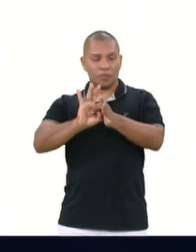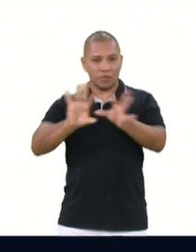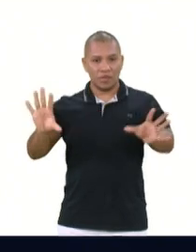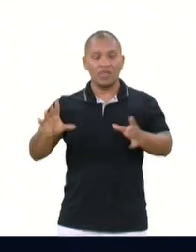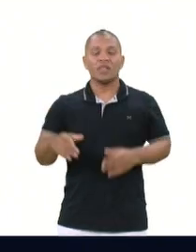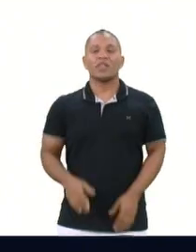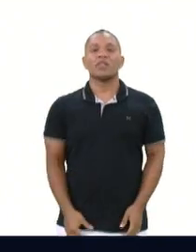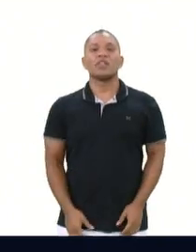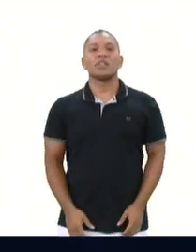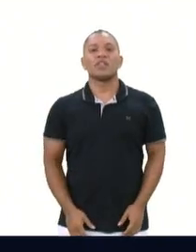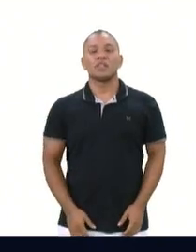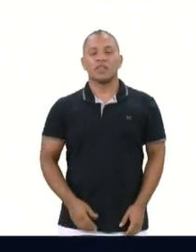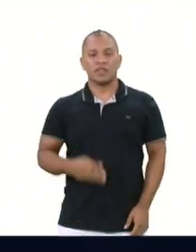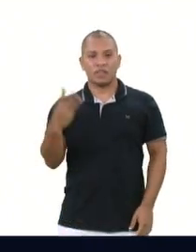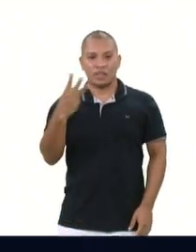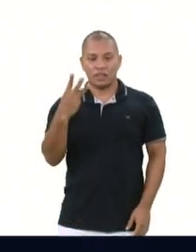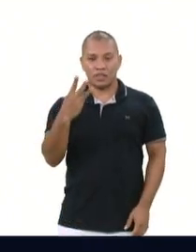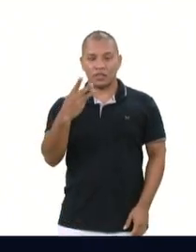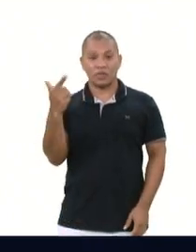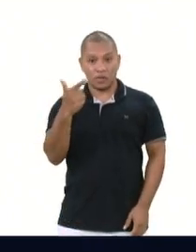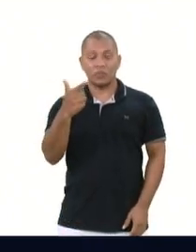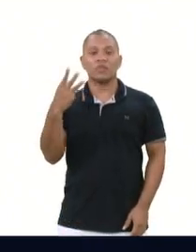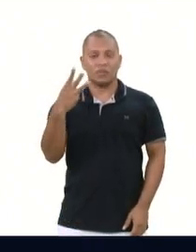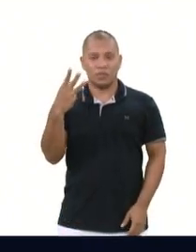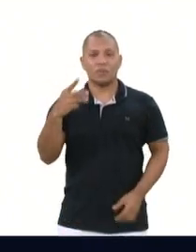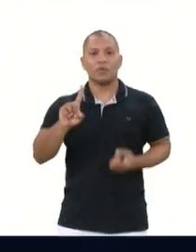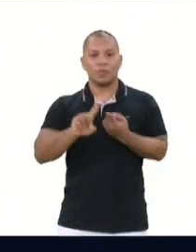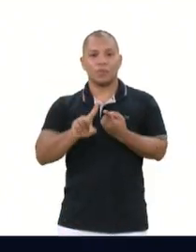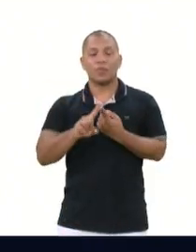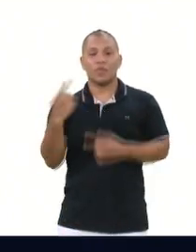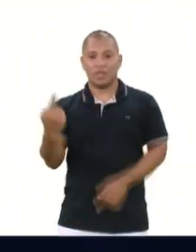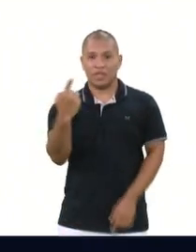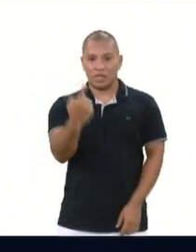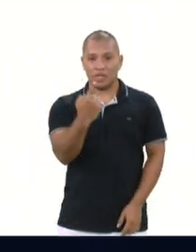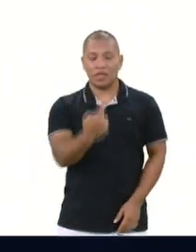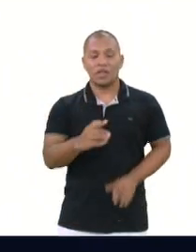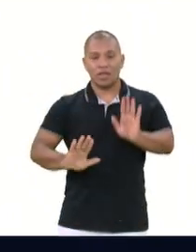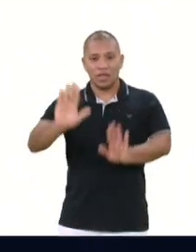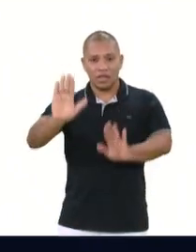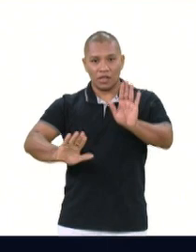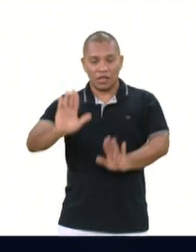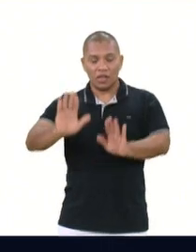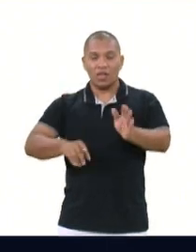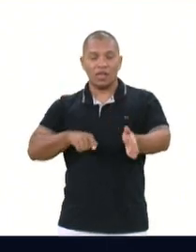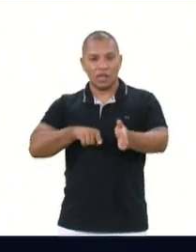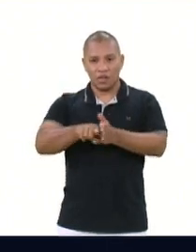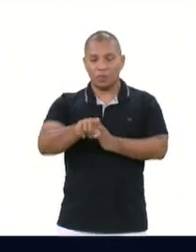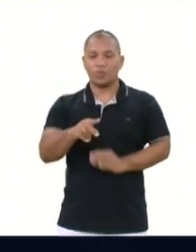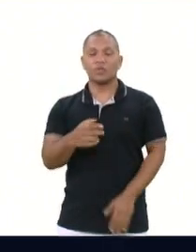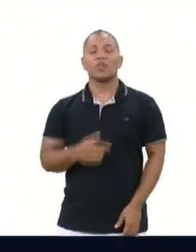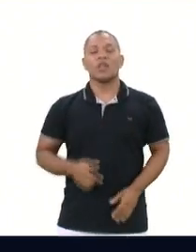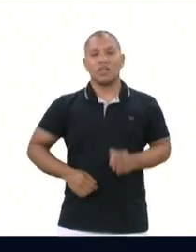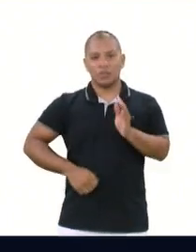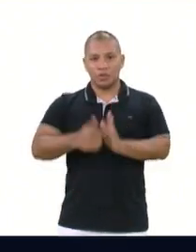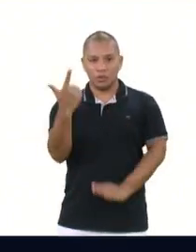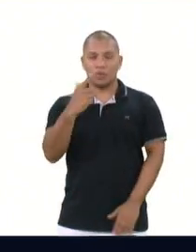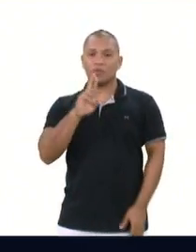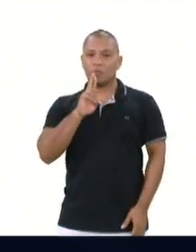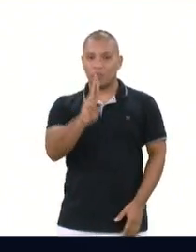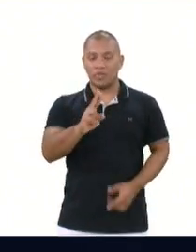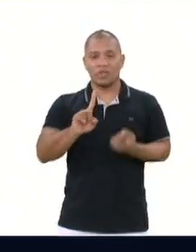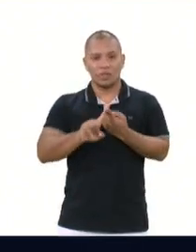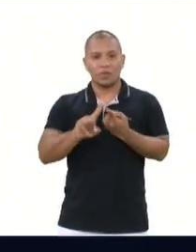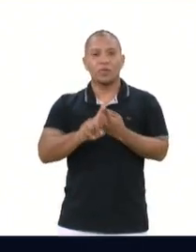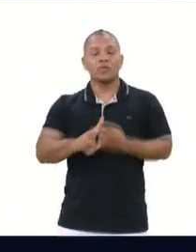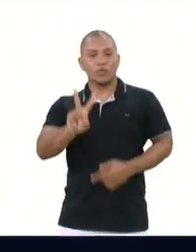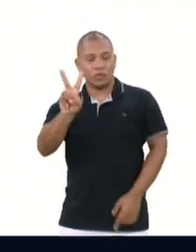terceiro blocos, cada candidato responde e pergunta 2 vezes. Os candidatos terão 30 segundos para a pergunta, 2